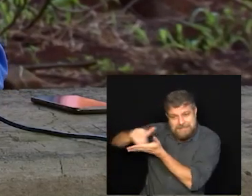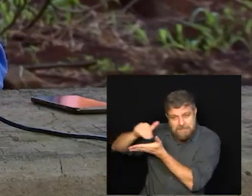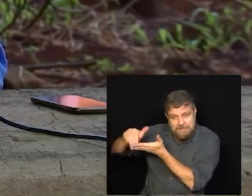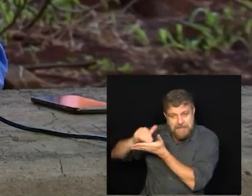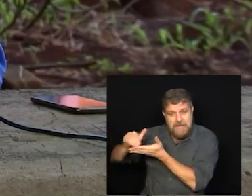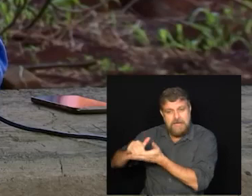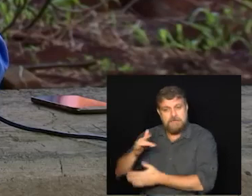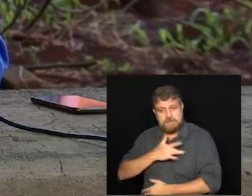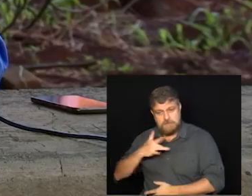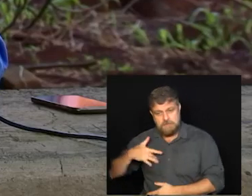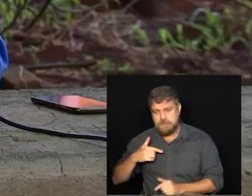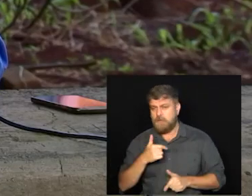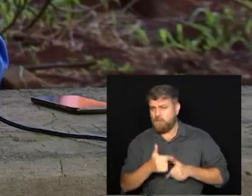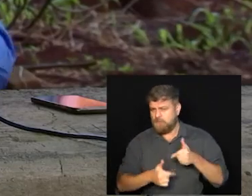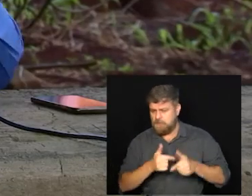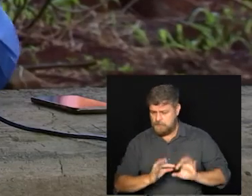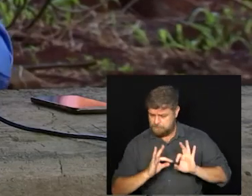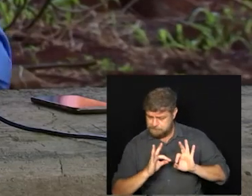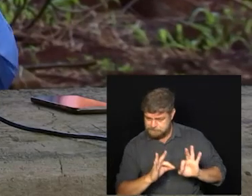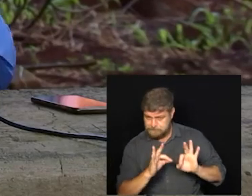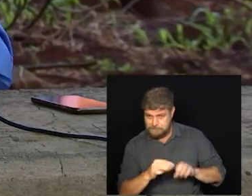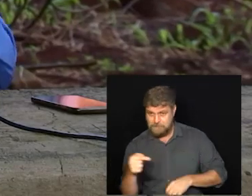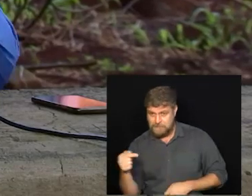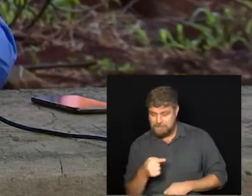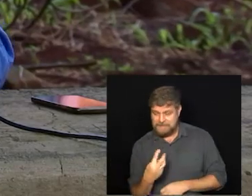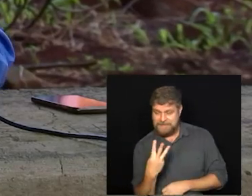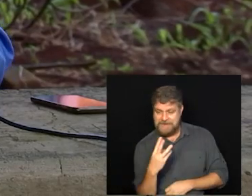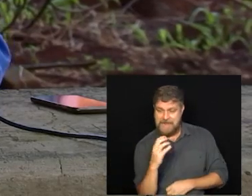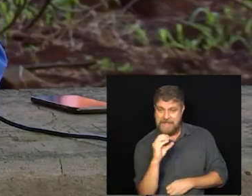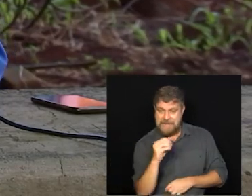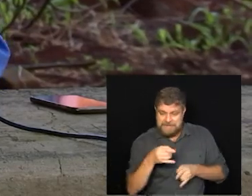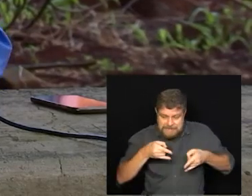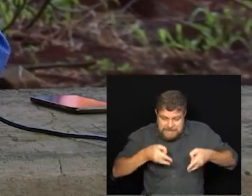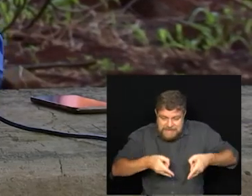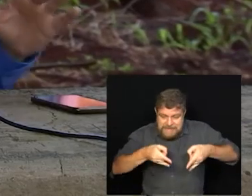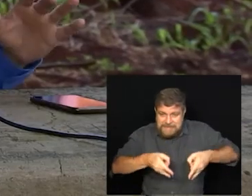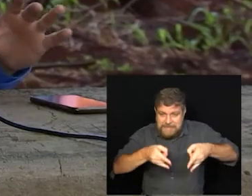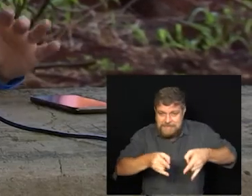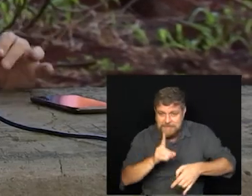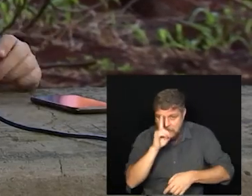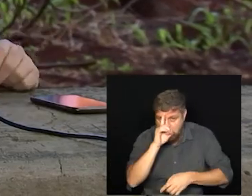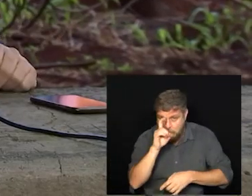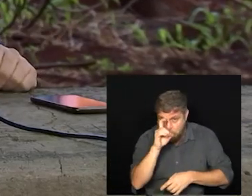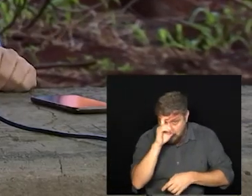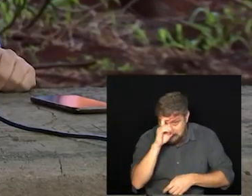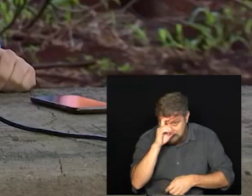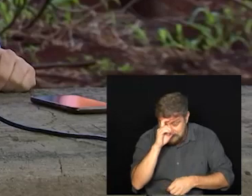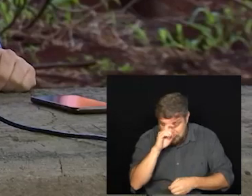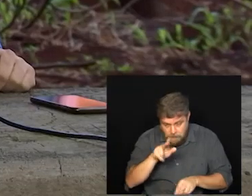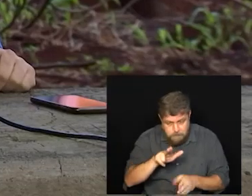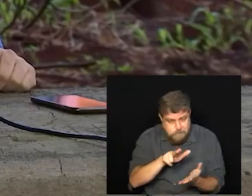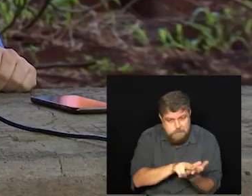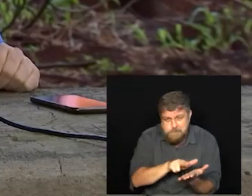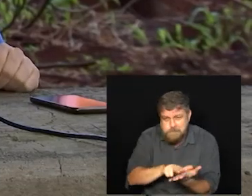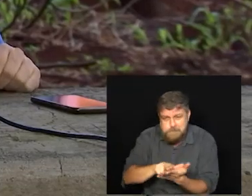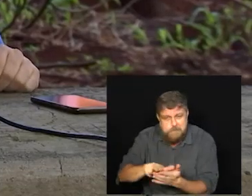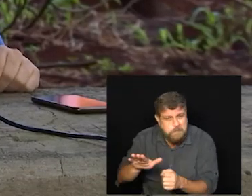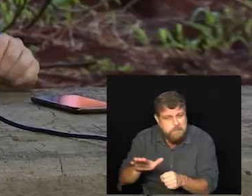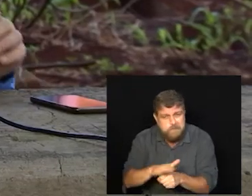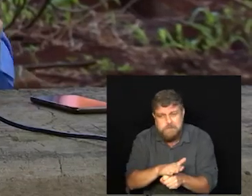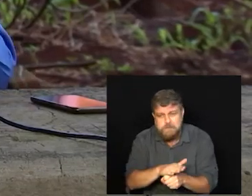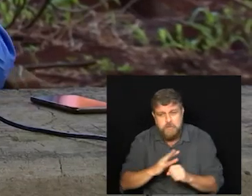grande trabalho. Esses 30 leitos de UTI Covid estão totalmente ocupados, 100% de